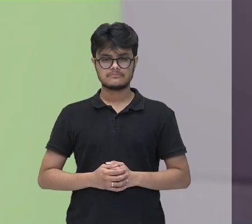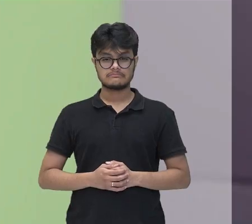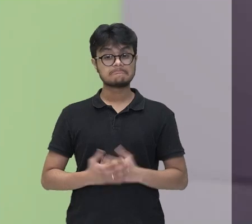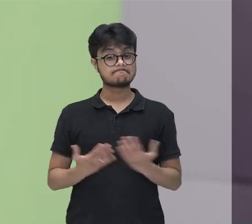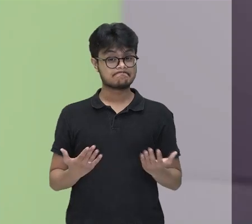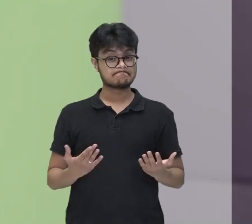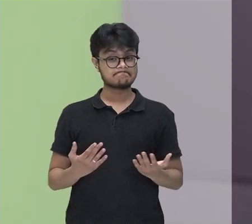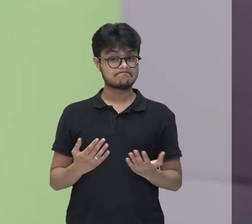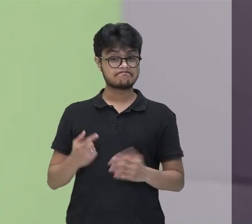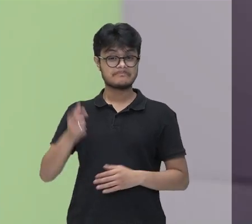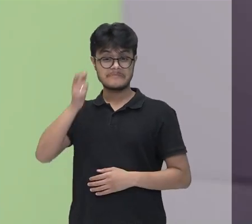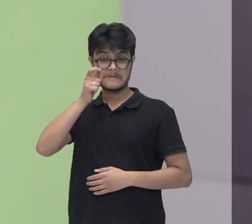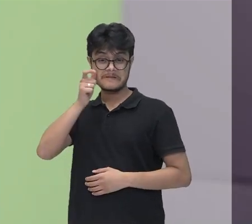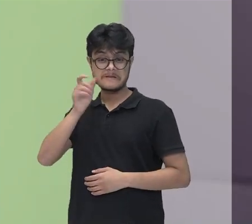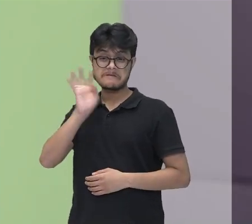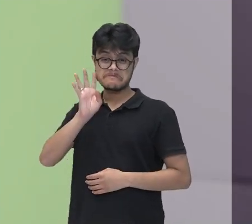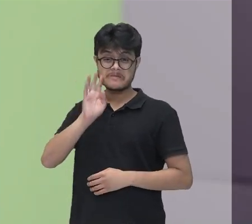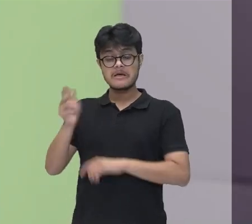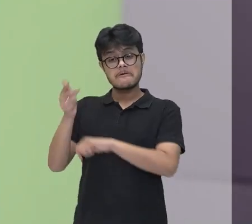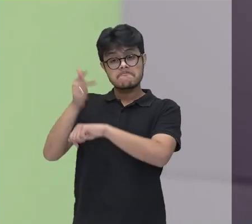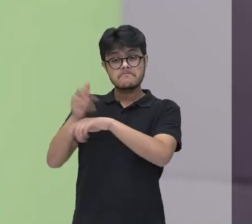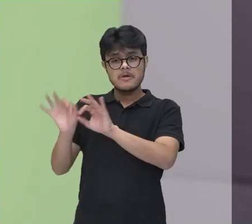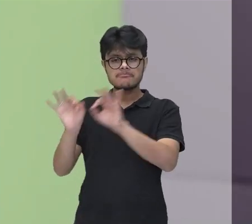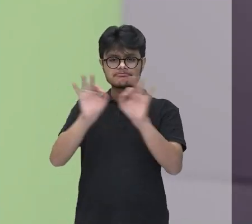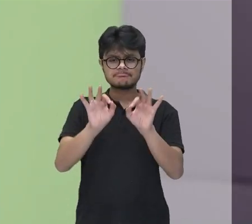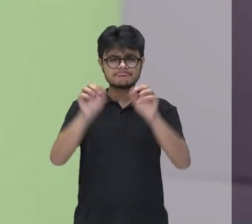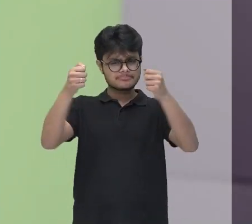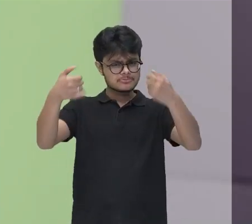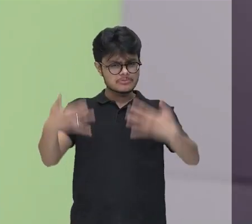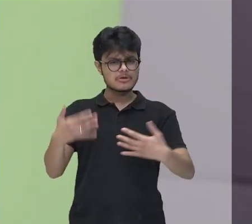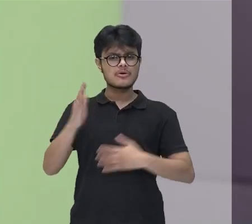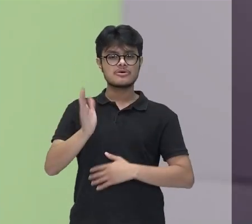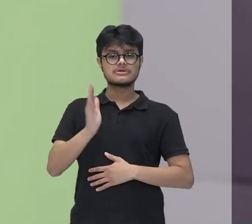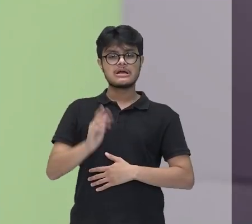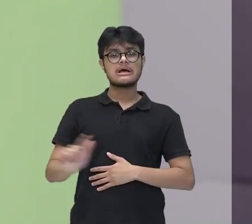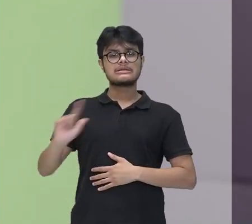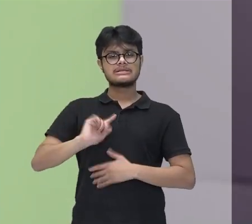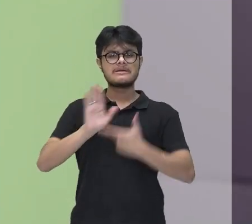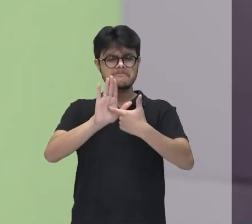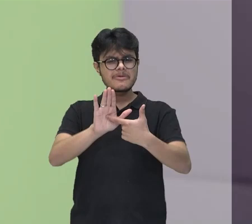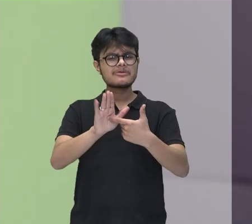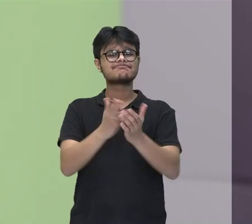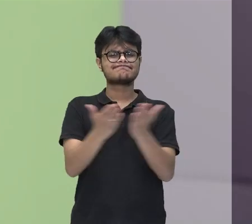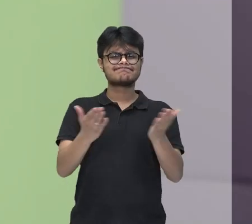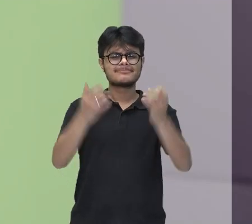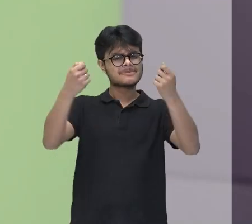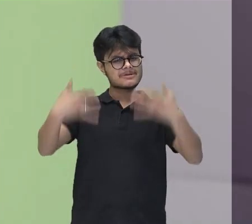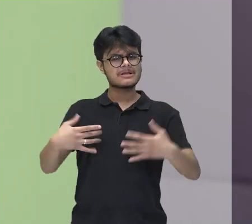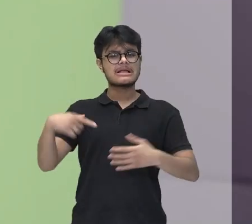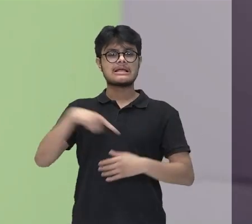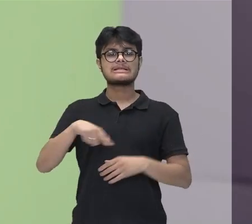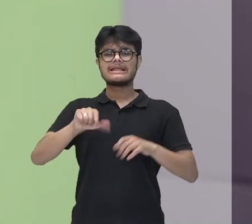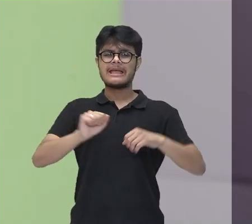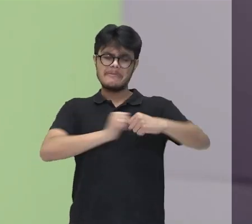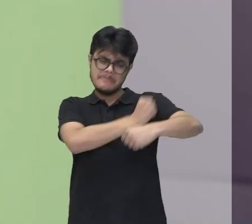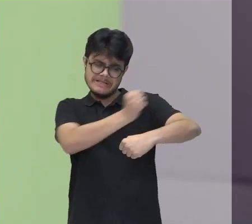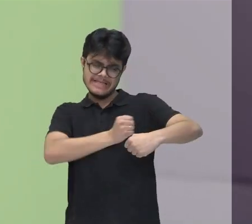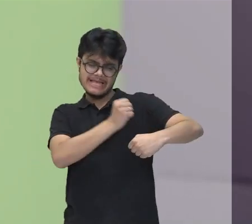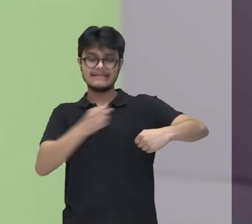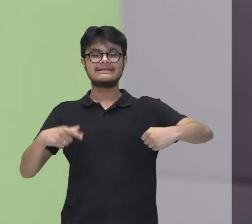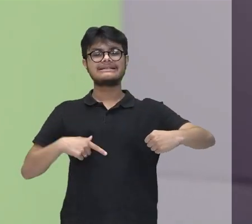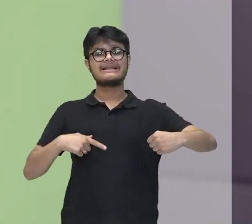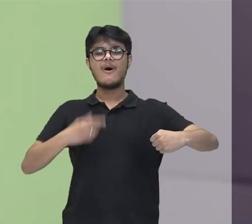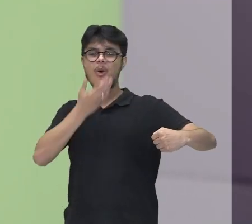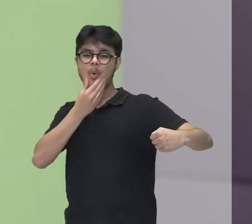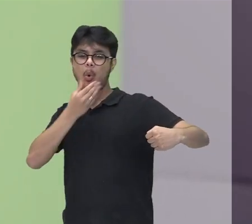Olha aí, no nosso vídeo nós vimos um exemplo que eu comentei ali, tinha acabado de comentar, né, sobre a panela, em que